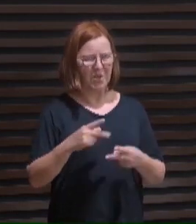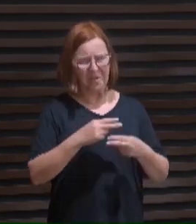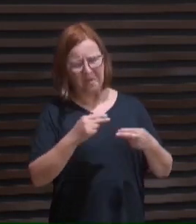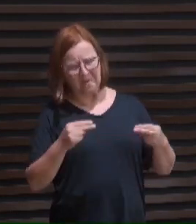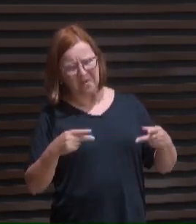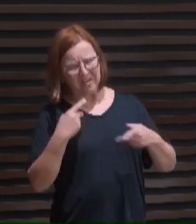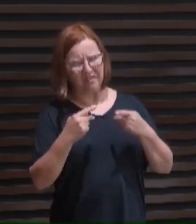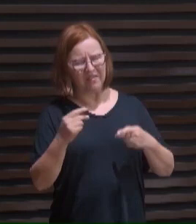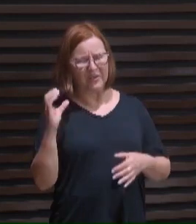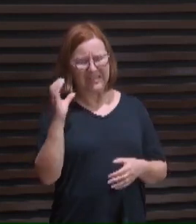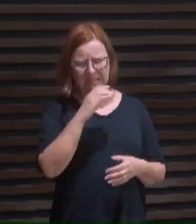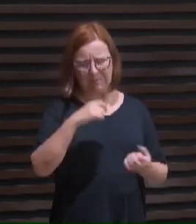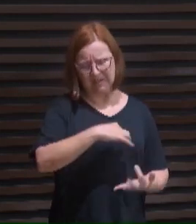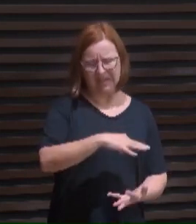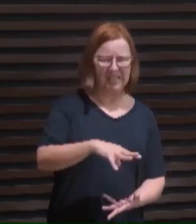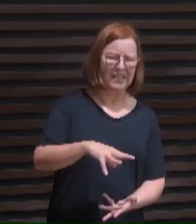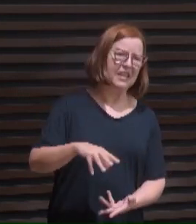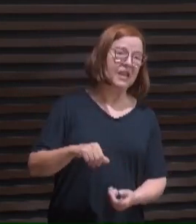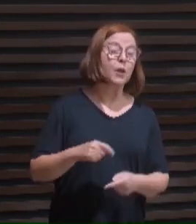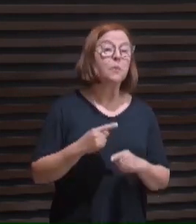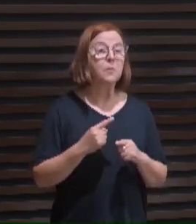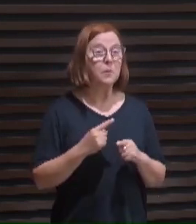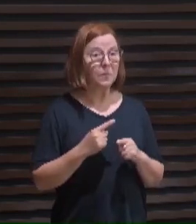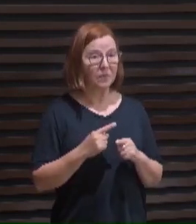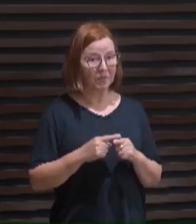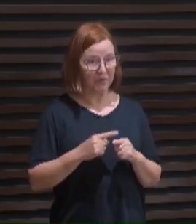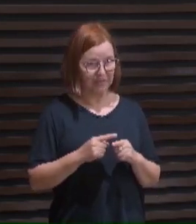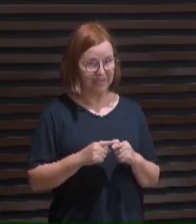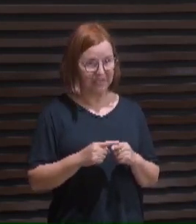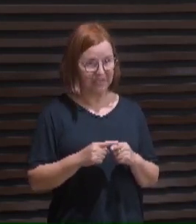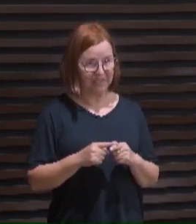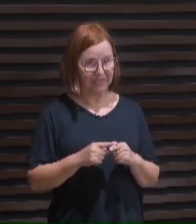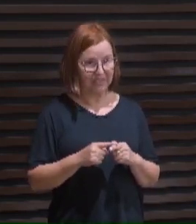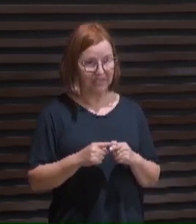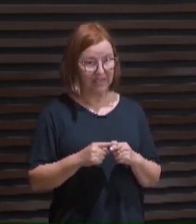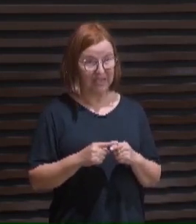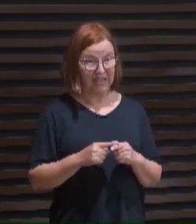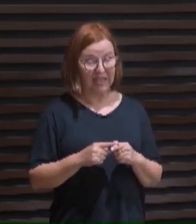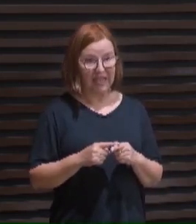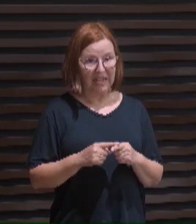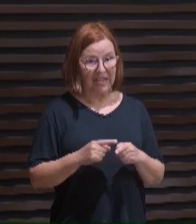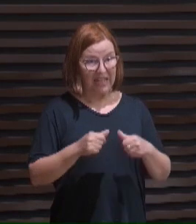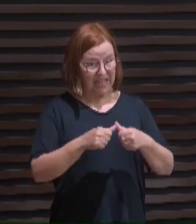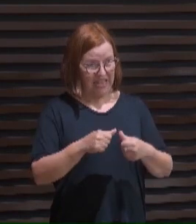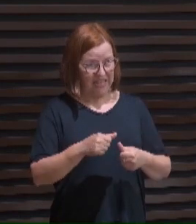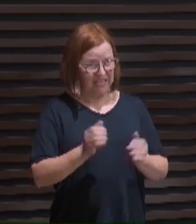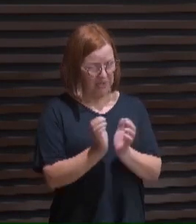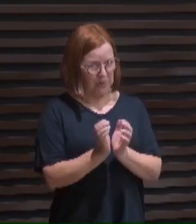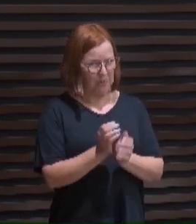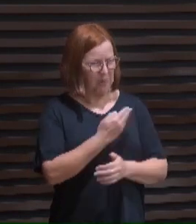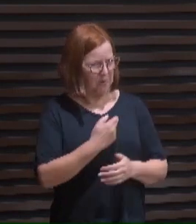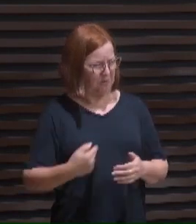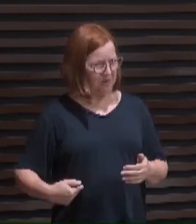sei o quê, é porque eles estão vendo que a Terra tem gente demais. Eu já falei isso